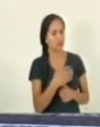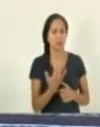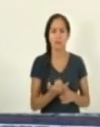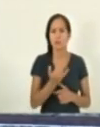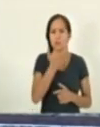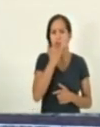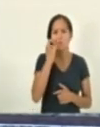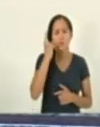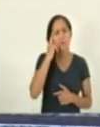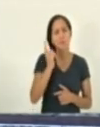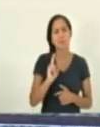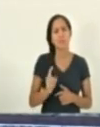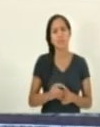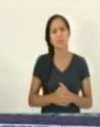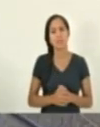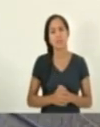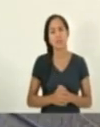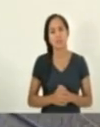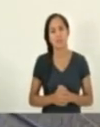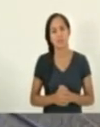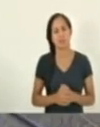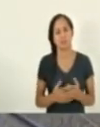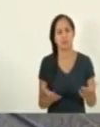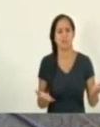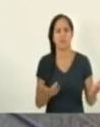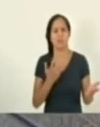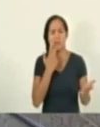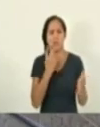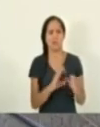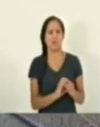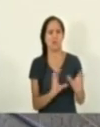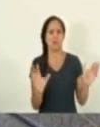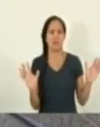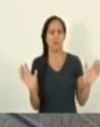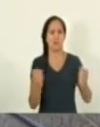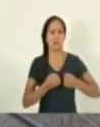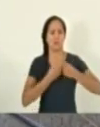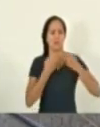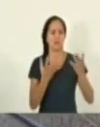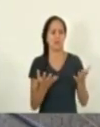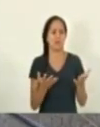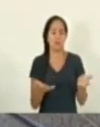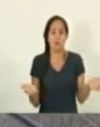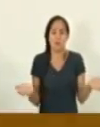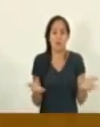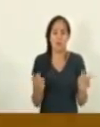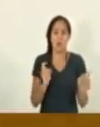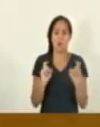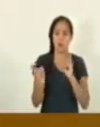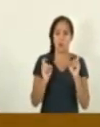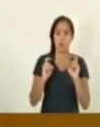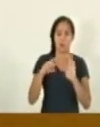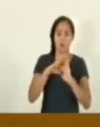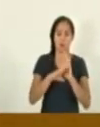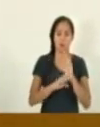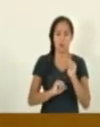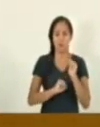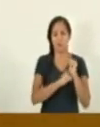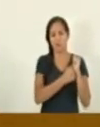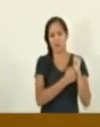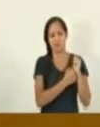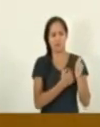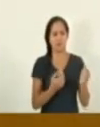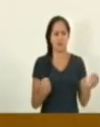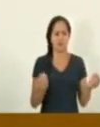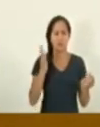eu não entendi. Abrir mão... De se manifestar. Abrir mão de quê? Nós estamos no meio de uma sessão, a pauta está trancada.